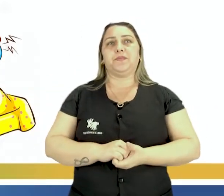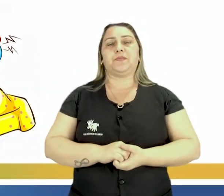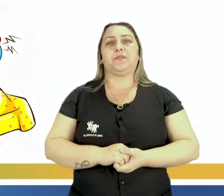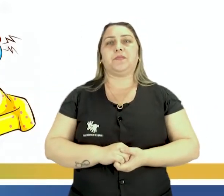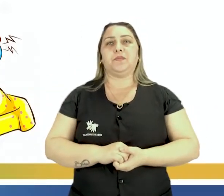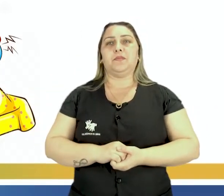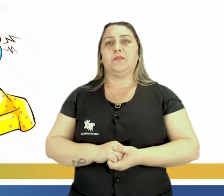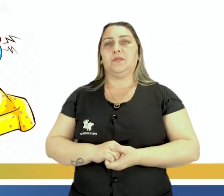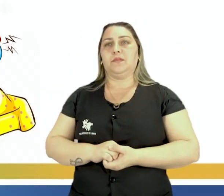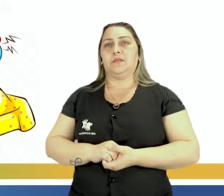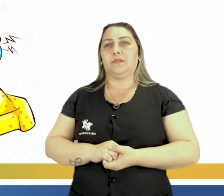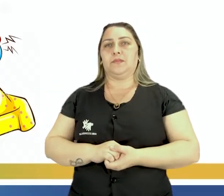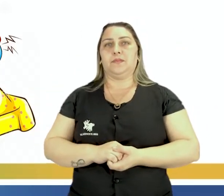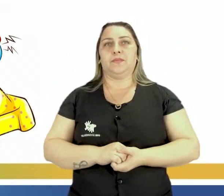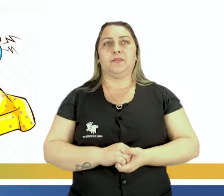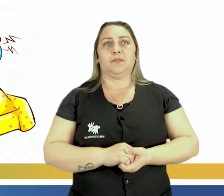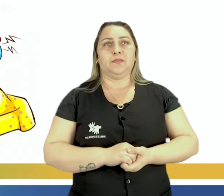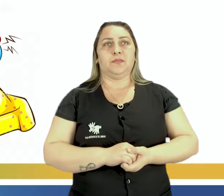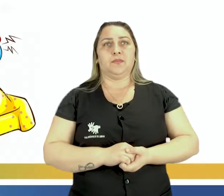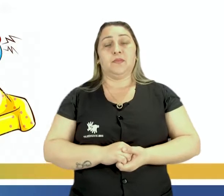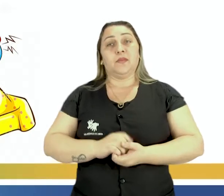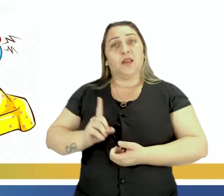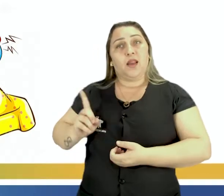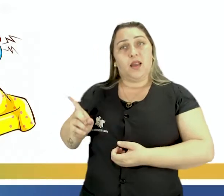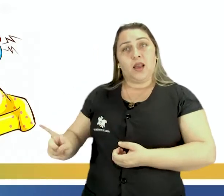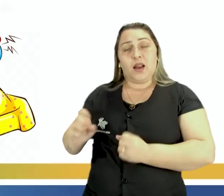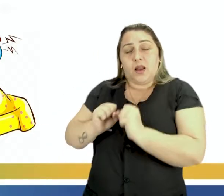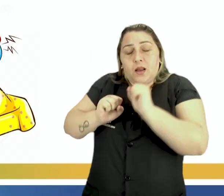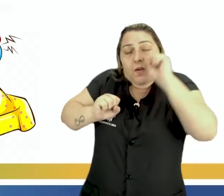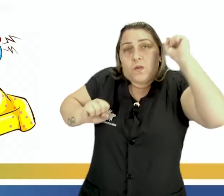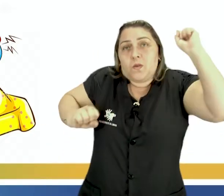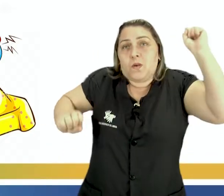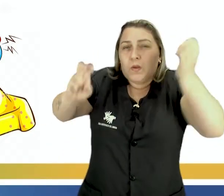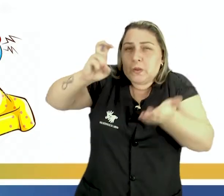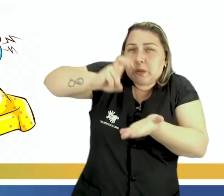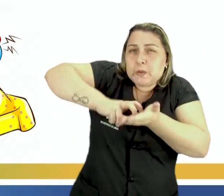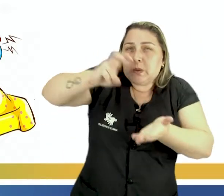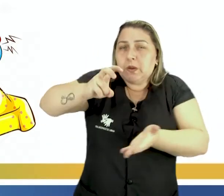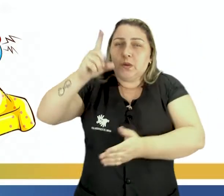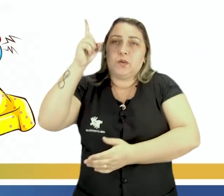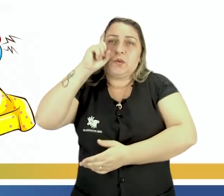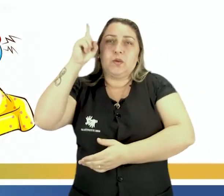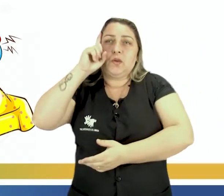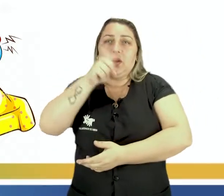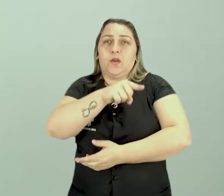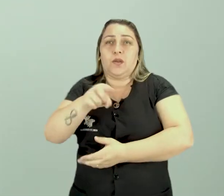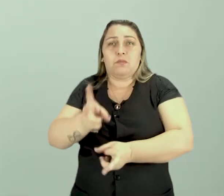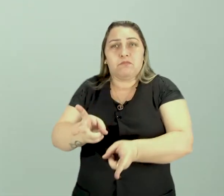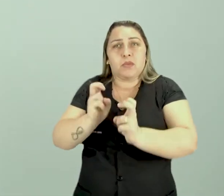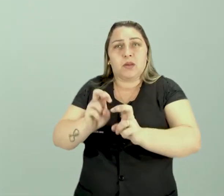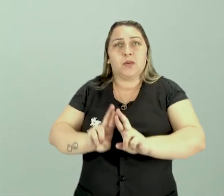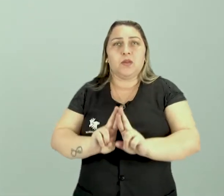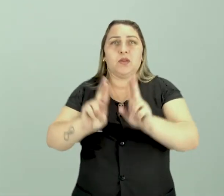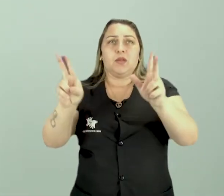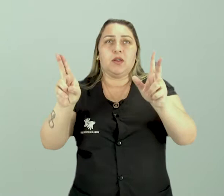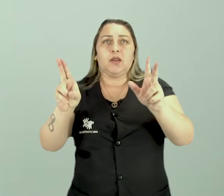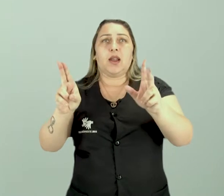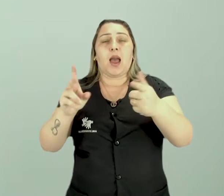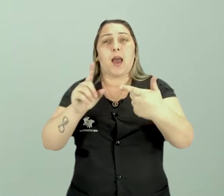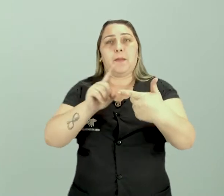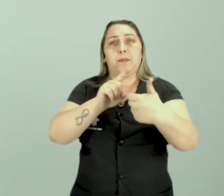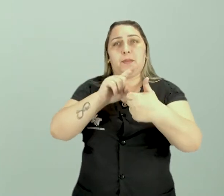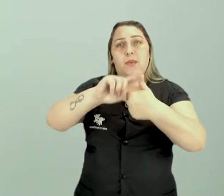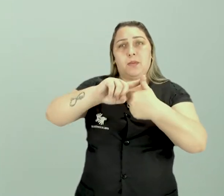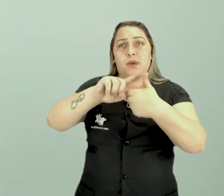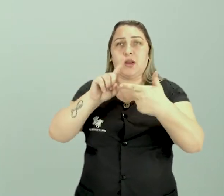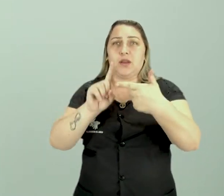up early every day. Ela acorda cedo todos os dias. Vocês perceberam aí uma diferença entre a primeira